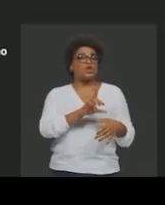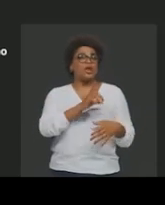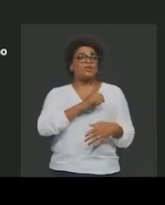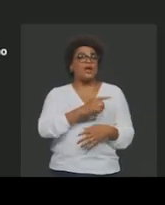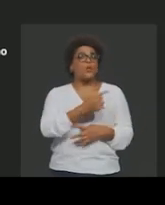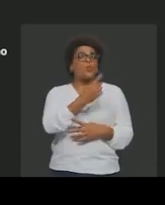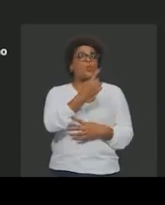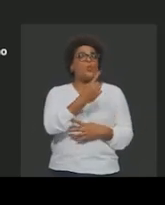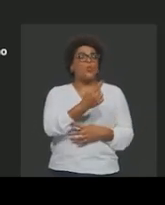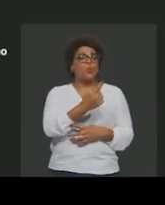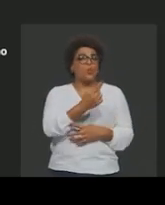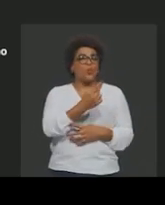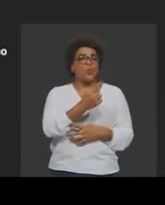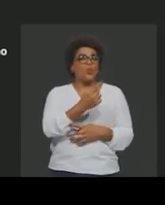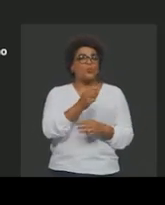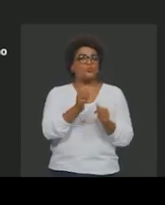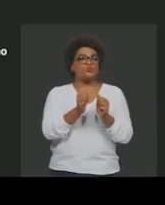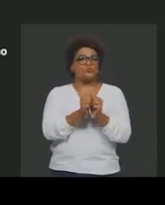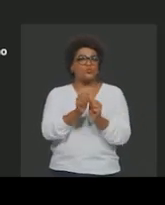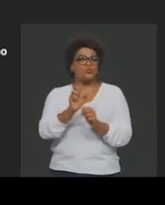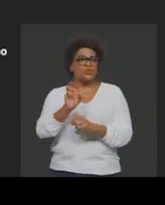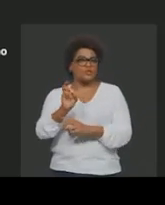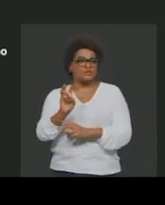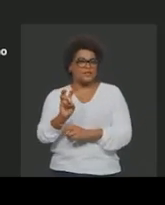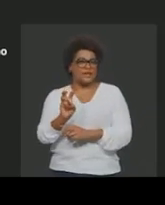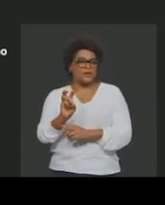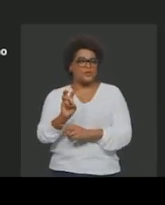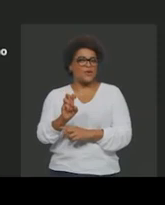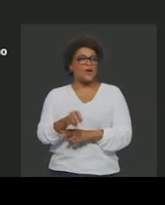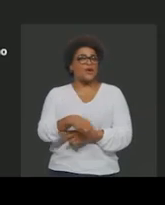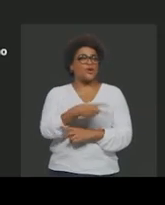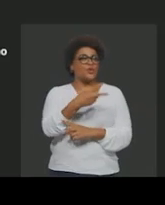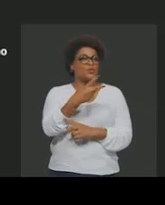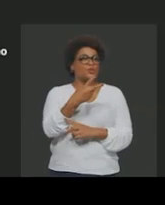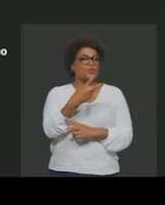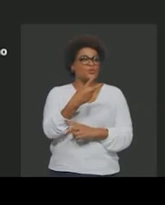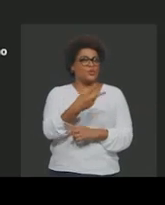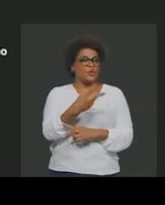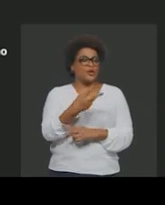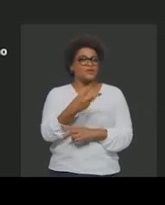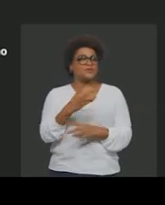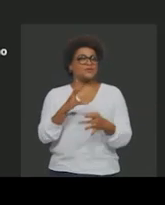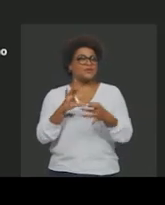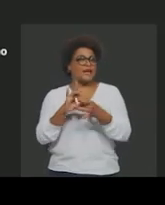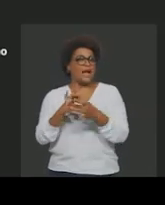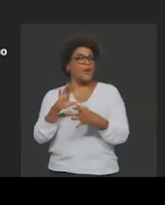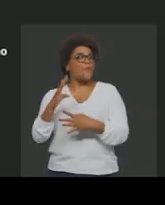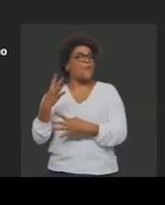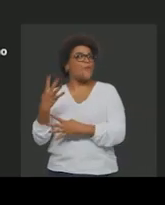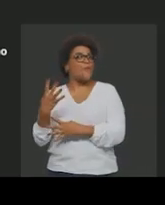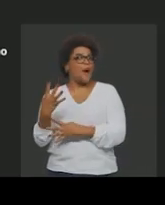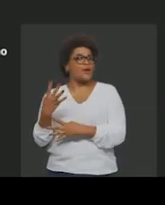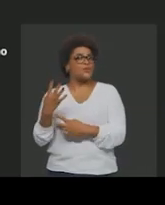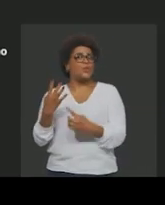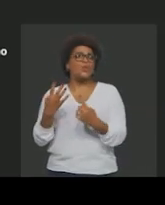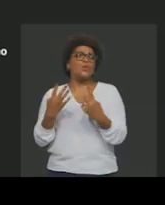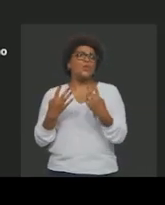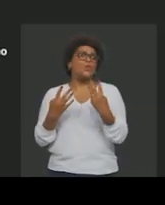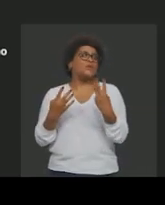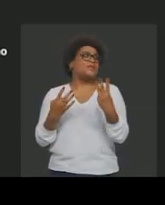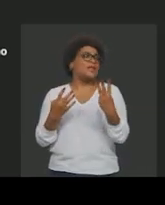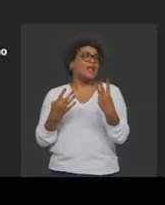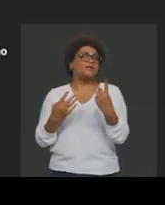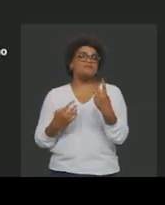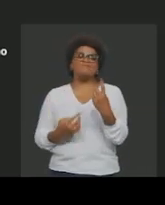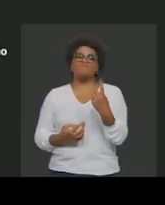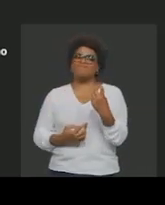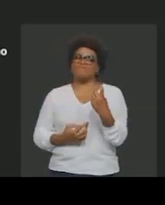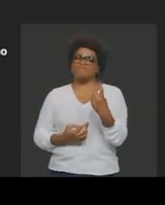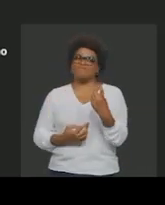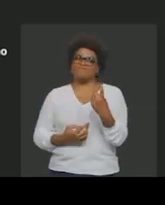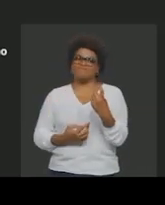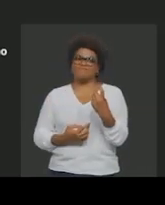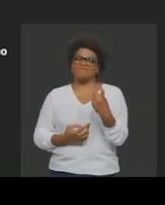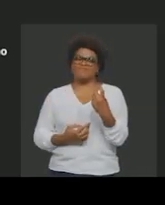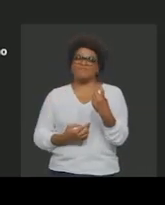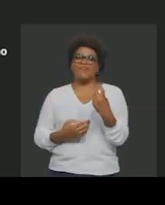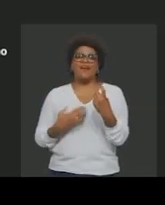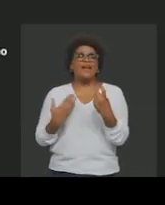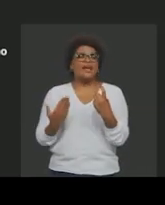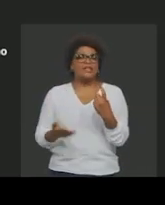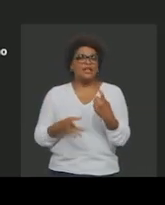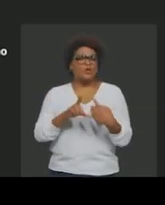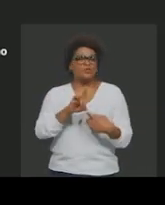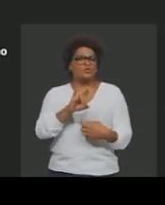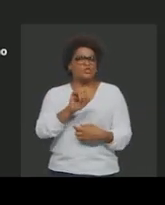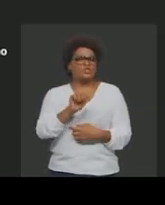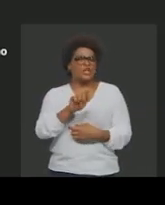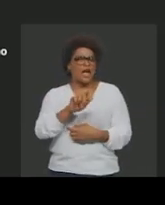2 se relacionando com 4. O 3 não compareceu. Logo, a relação, né, ou o diagrama, não